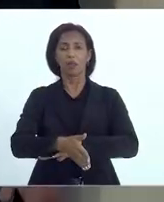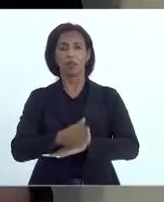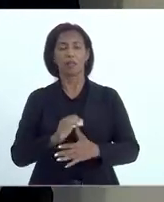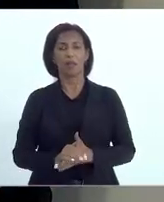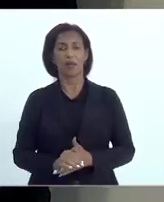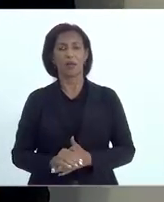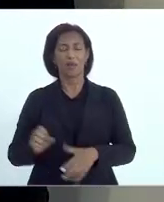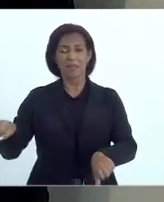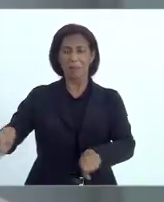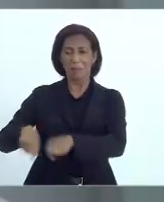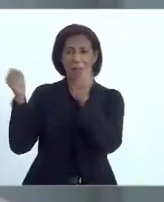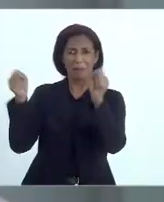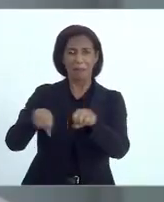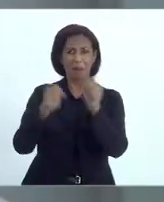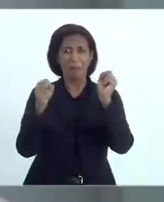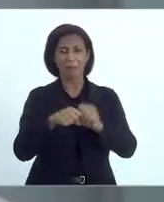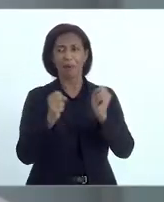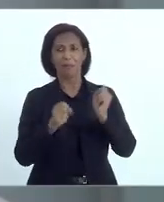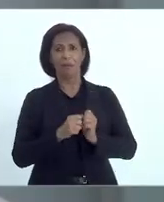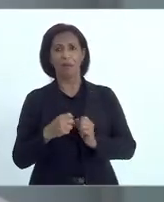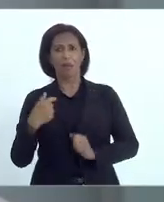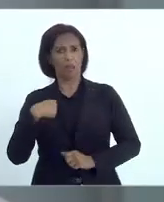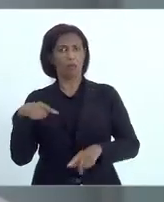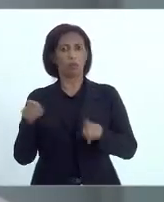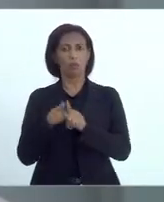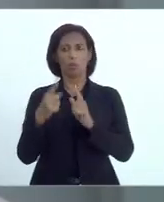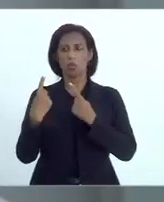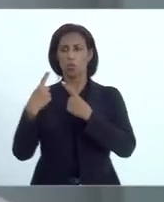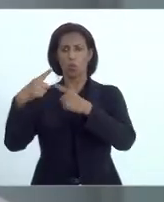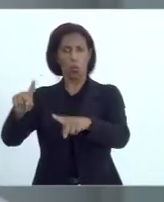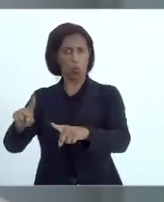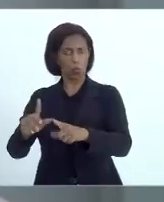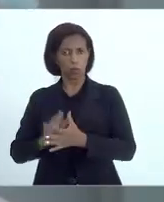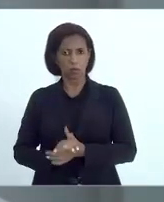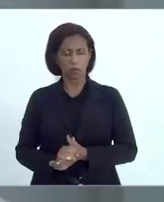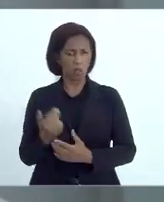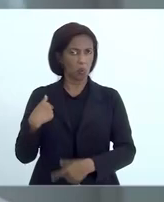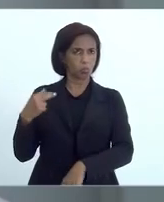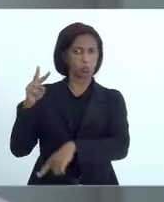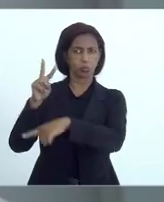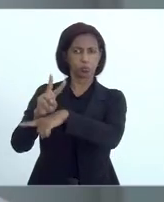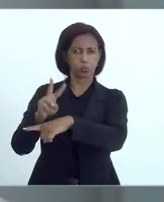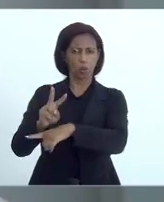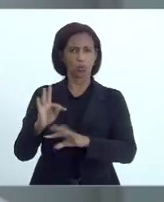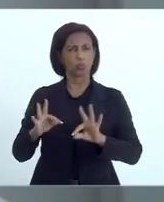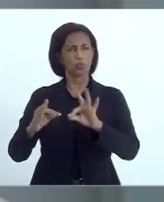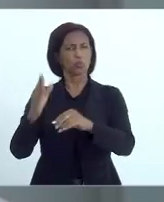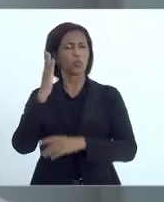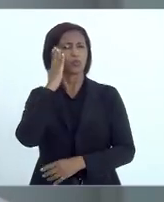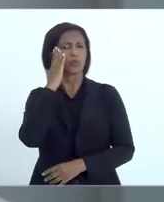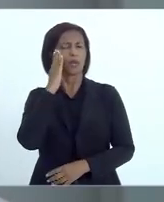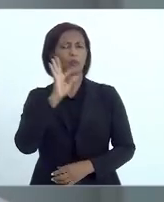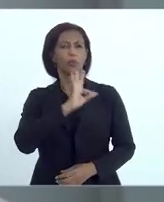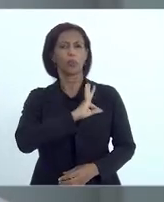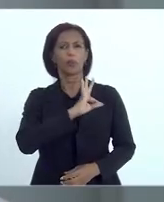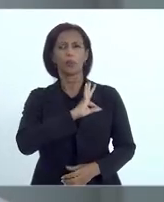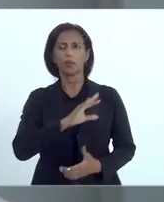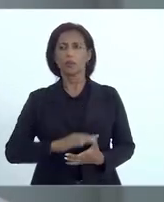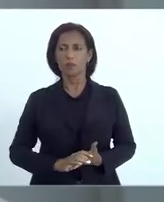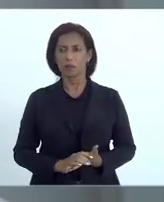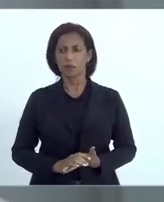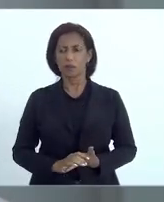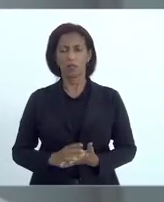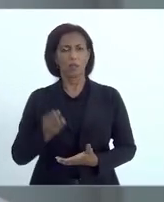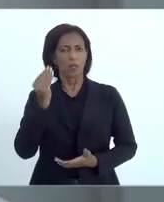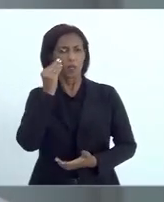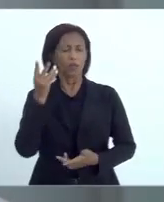lá quebraram tudo esses daí eu também sou contra não passa a mão na cabeça todo mundo sabe aquele que o policial ou bombeiro que vem